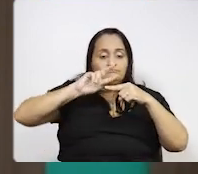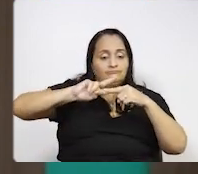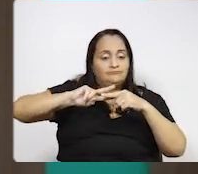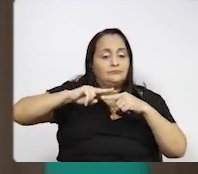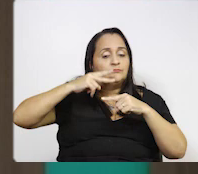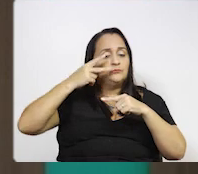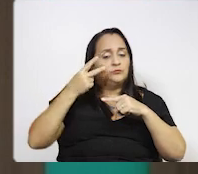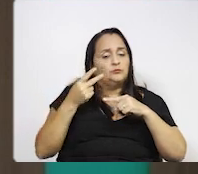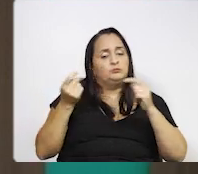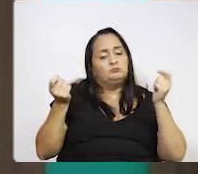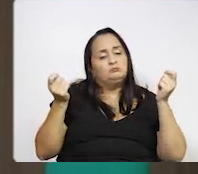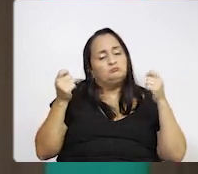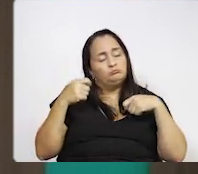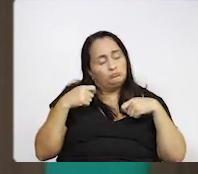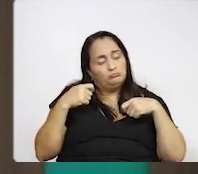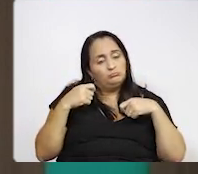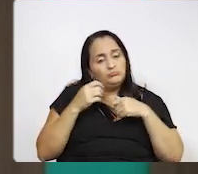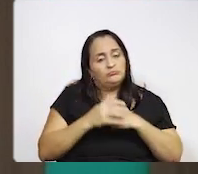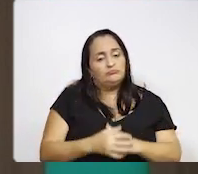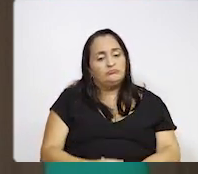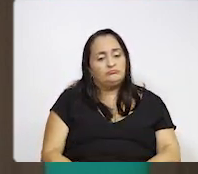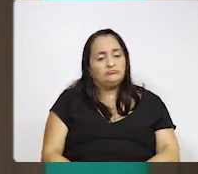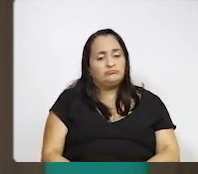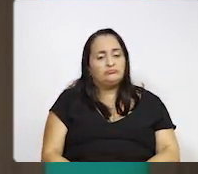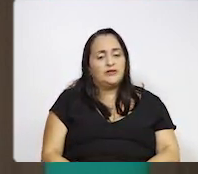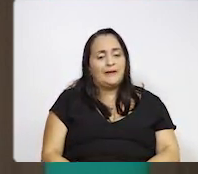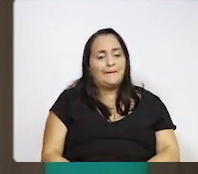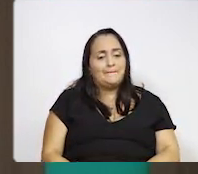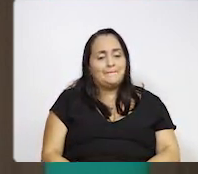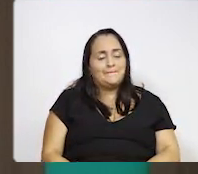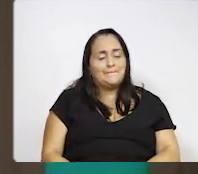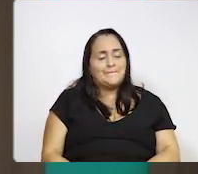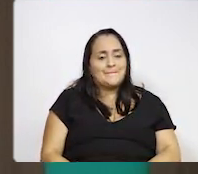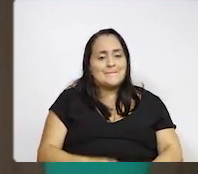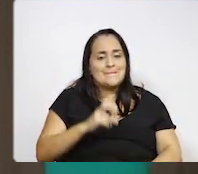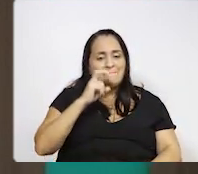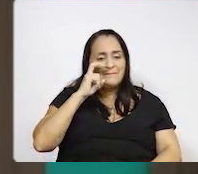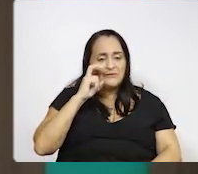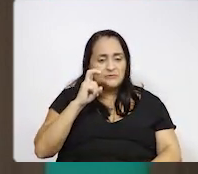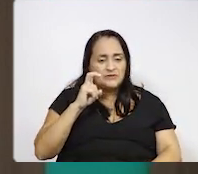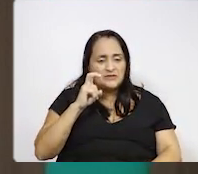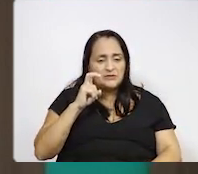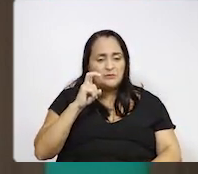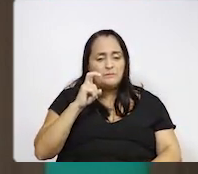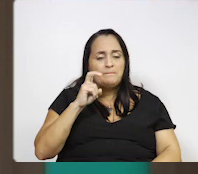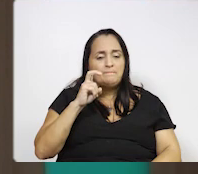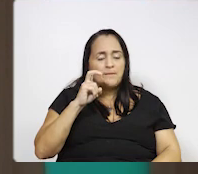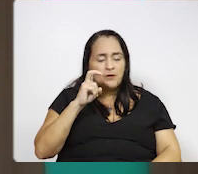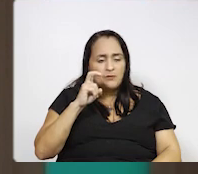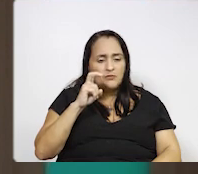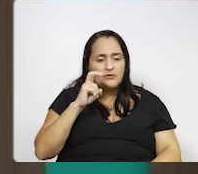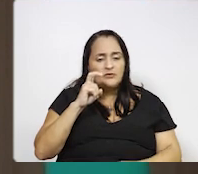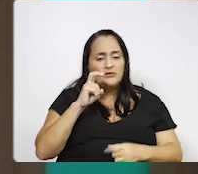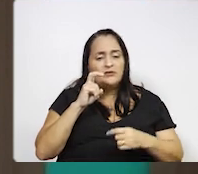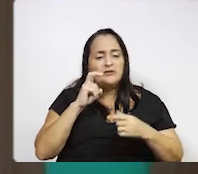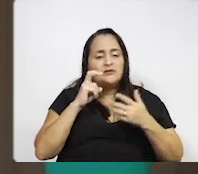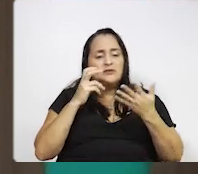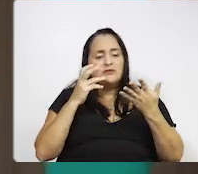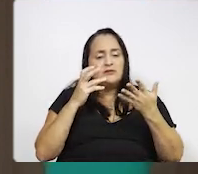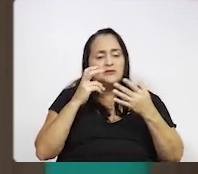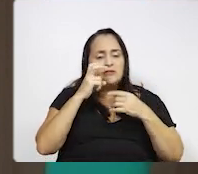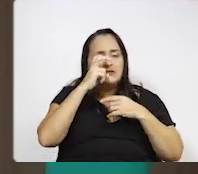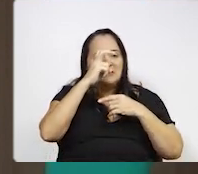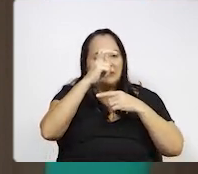dobro do de cá. Então, aqui pode ser qualquer número. Eu posso botar o 5, posso,